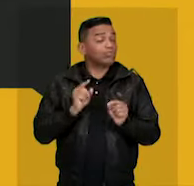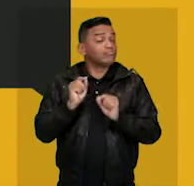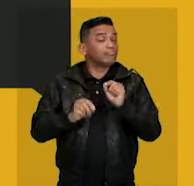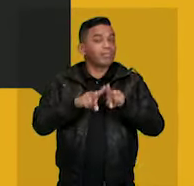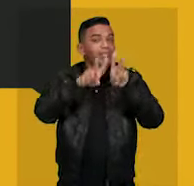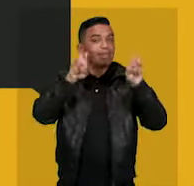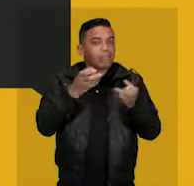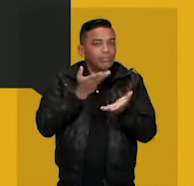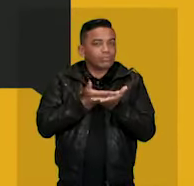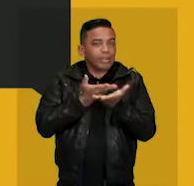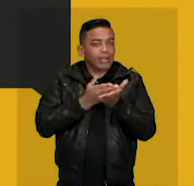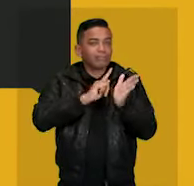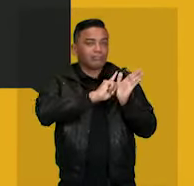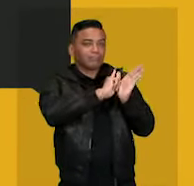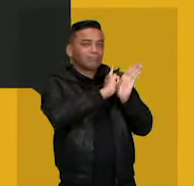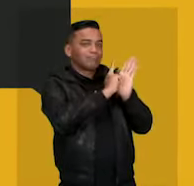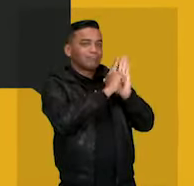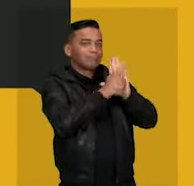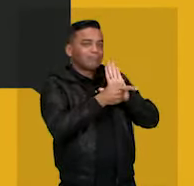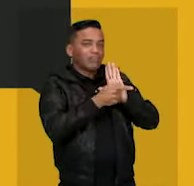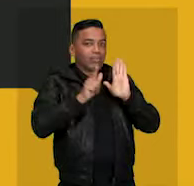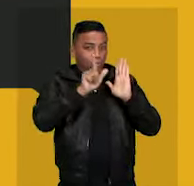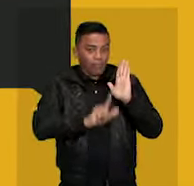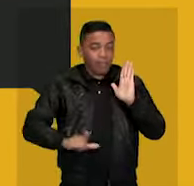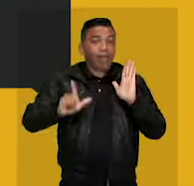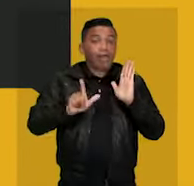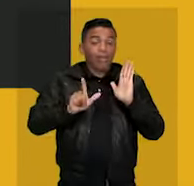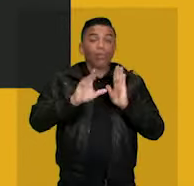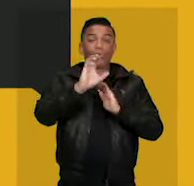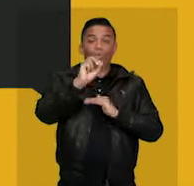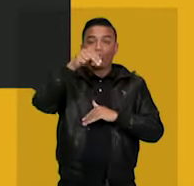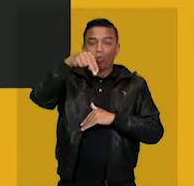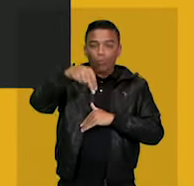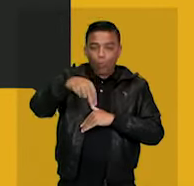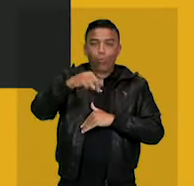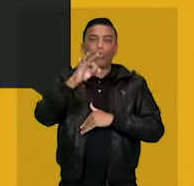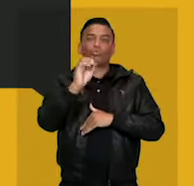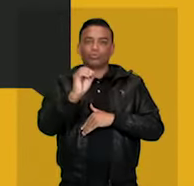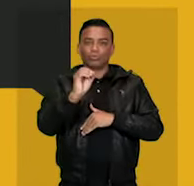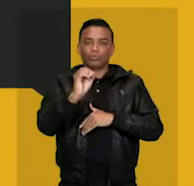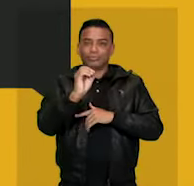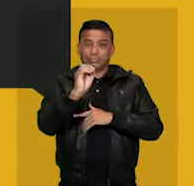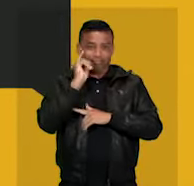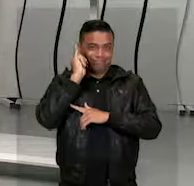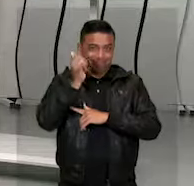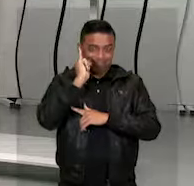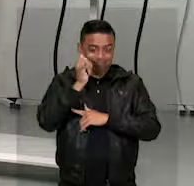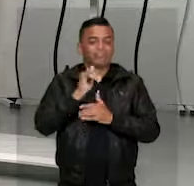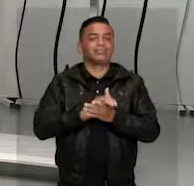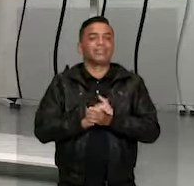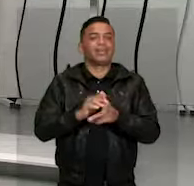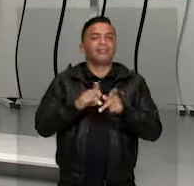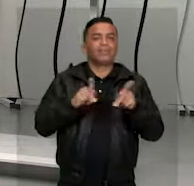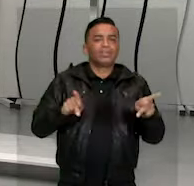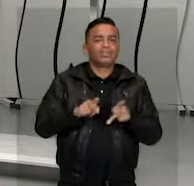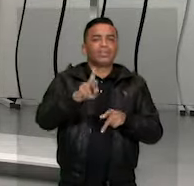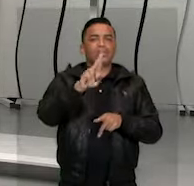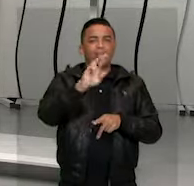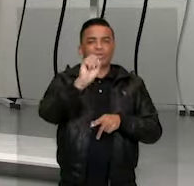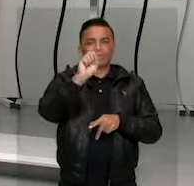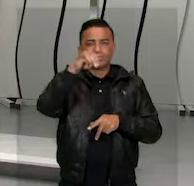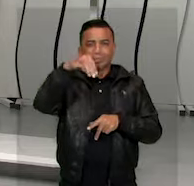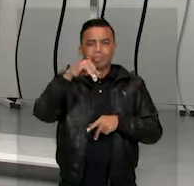estudar o gênero literário conto. Sou professora Rosimeire Reis e o